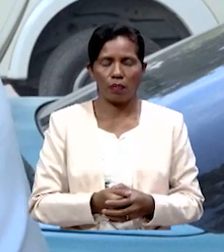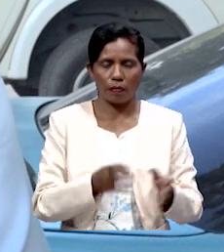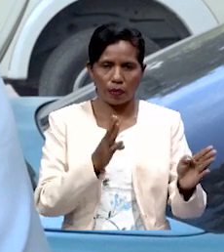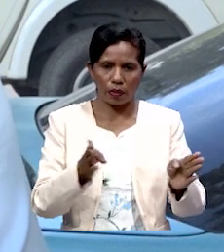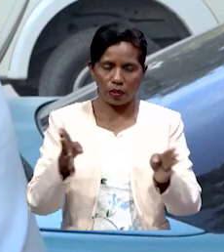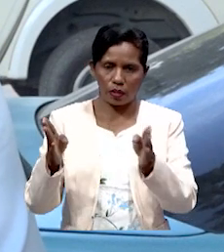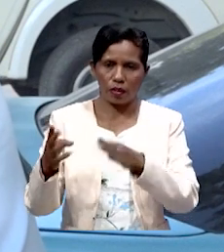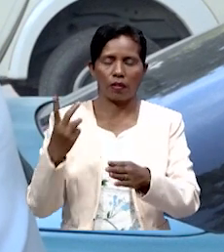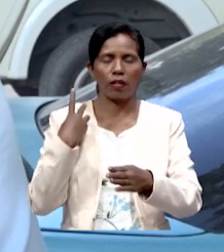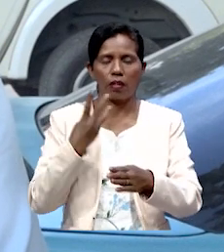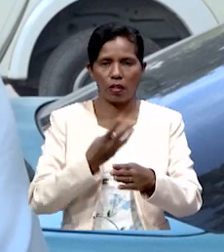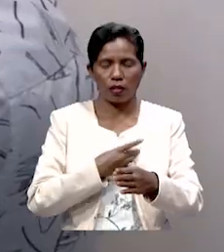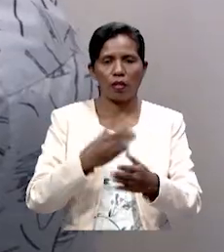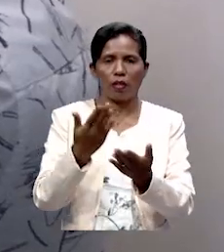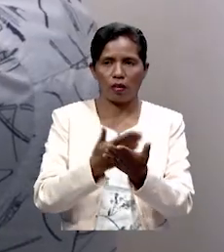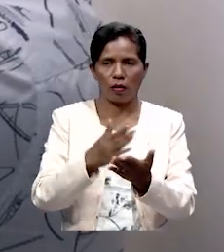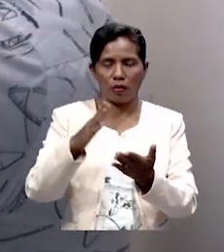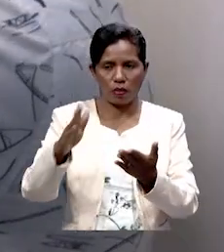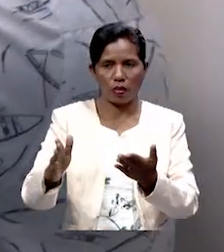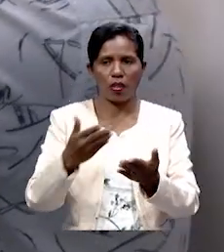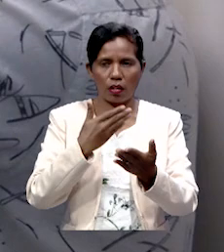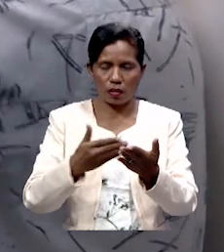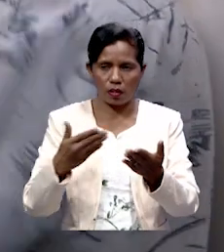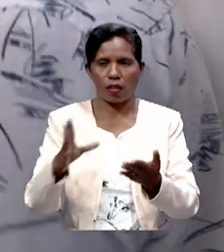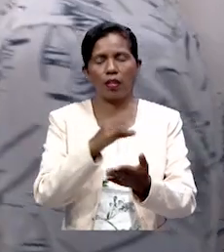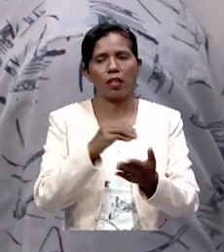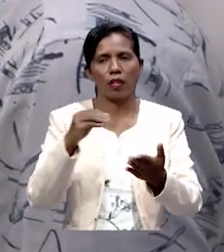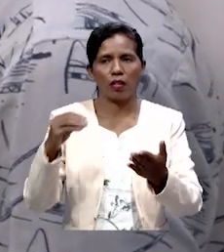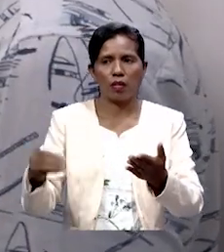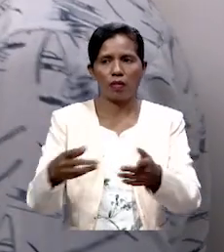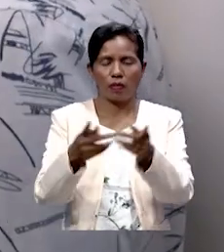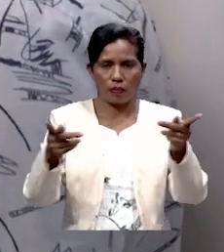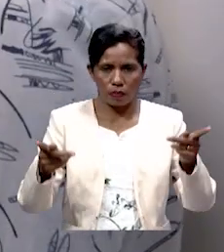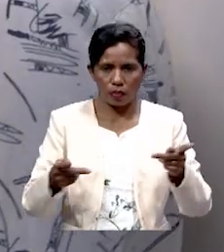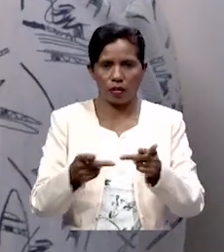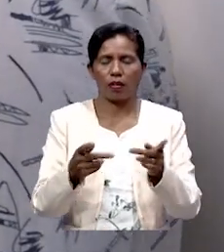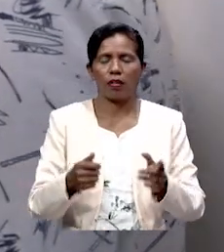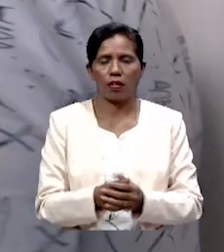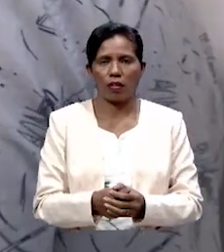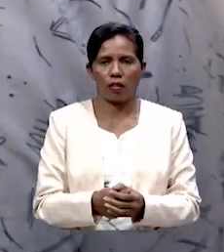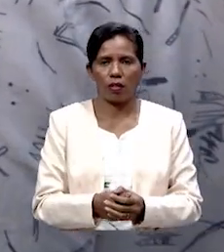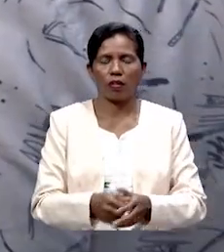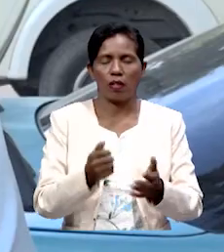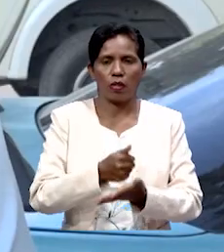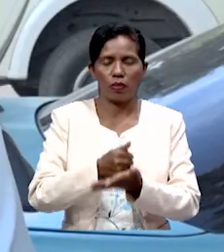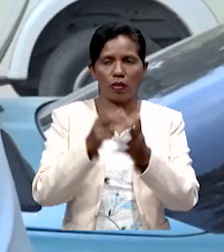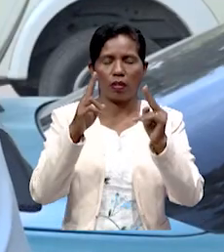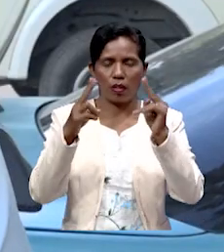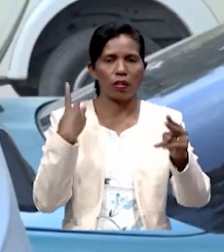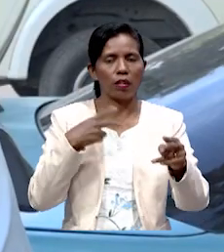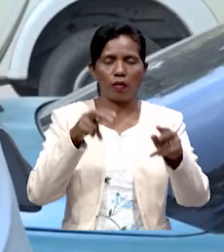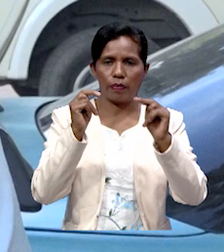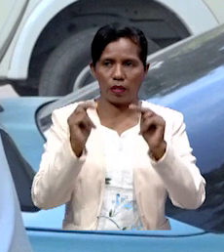ba compras ou ba aprovisionamento ba tu bele responde la lei si tania necessidade de